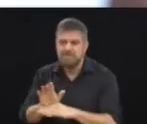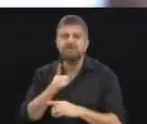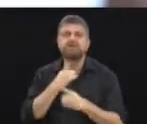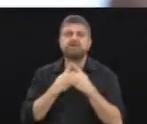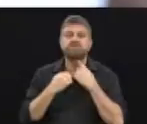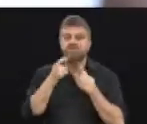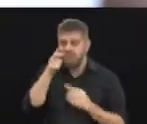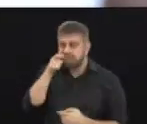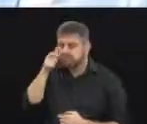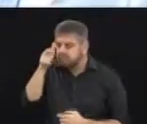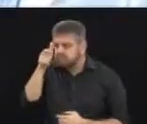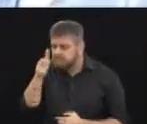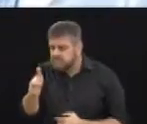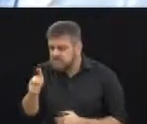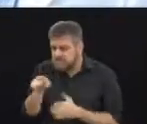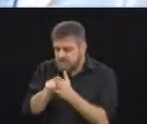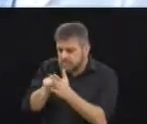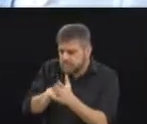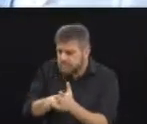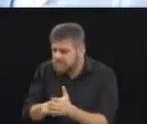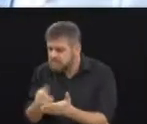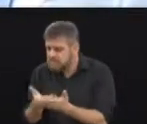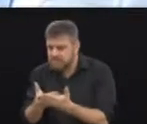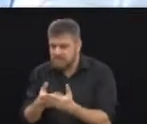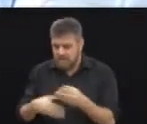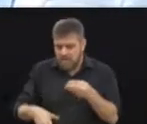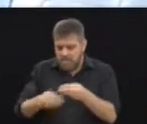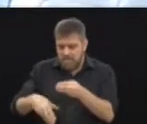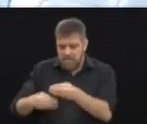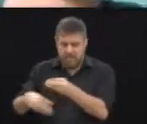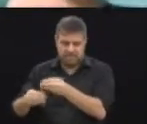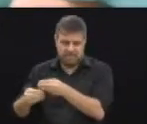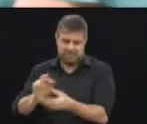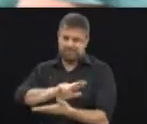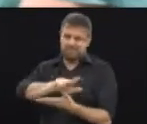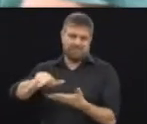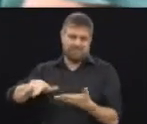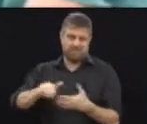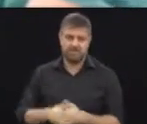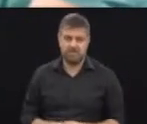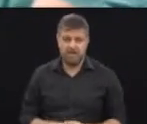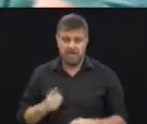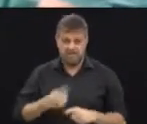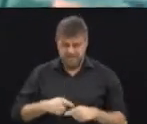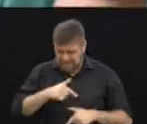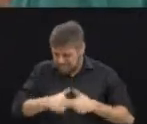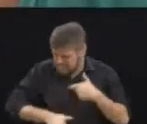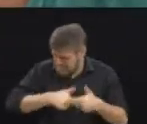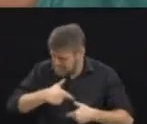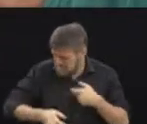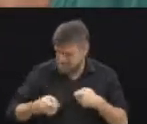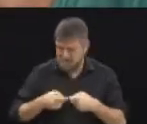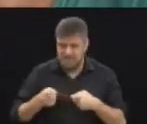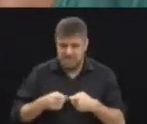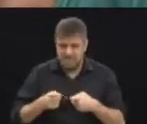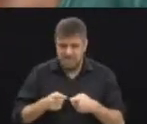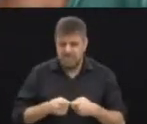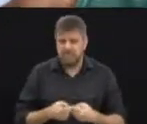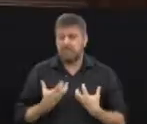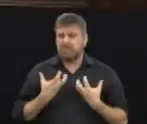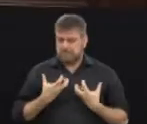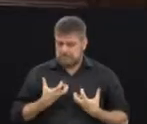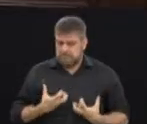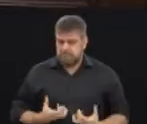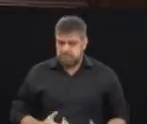tem que ter um interesse científico, tem que ser uma somatória de fatores. Porque a carga horária, o trabalho do médico é um